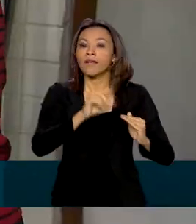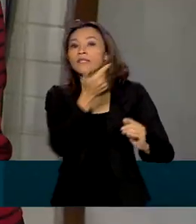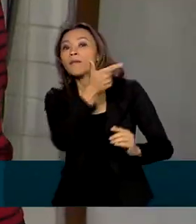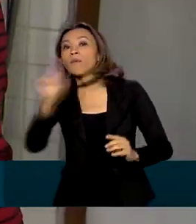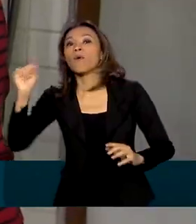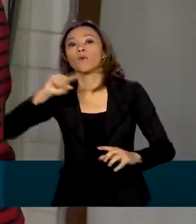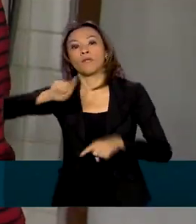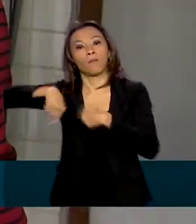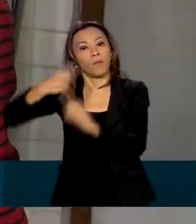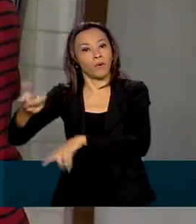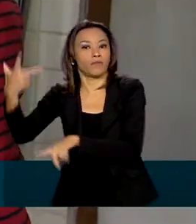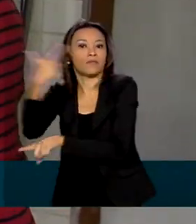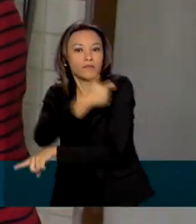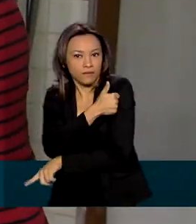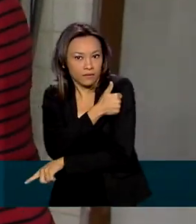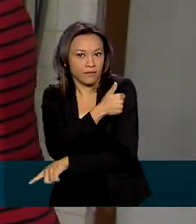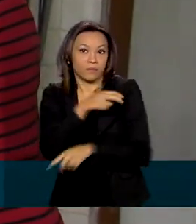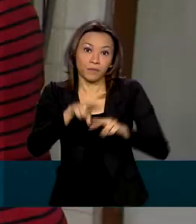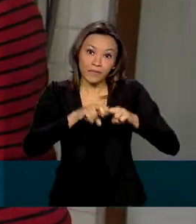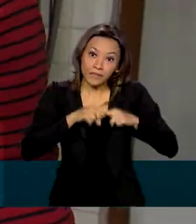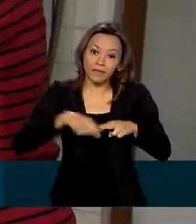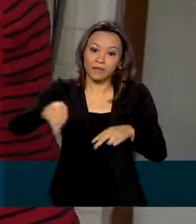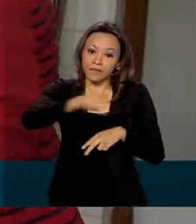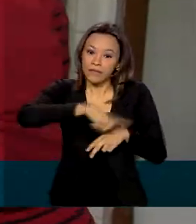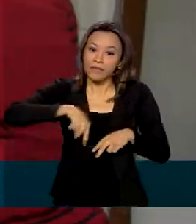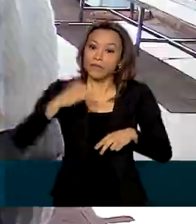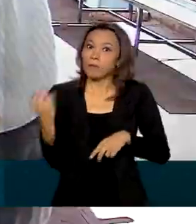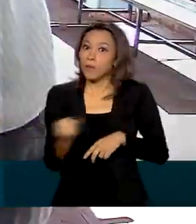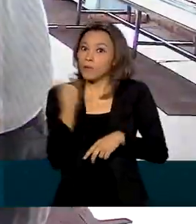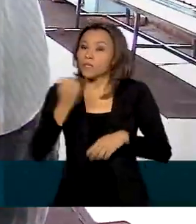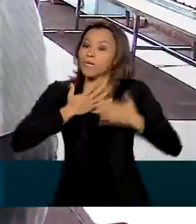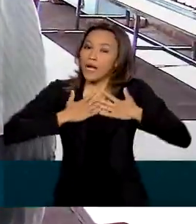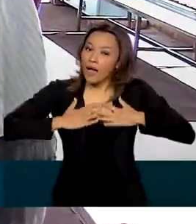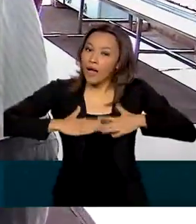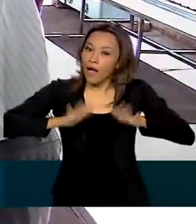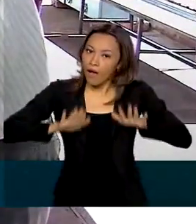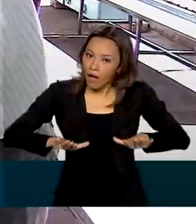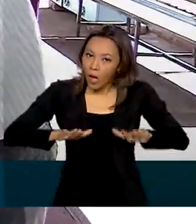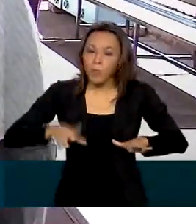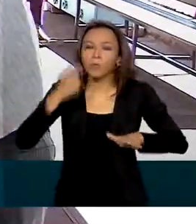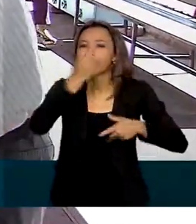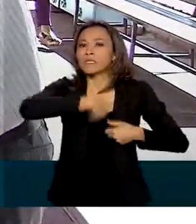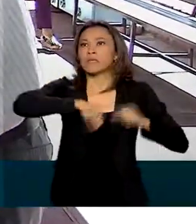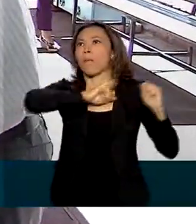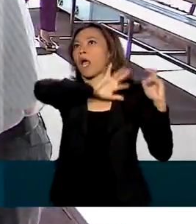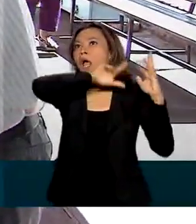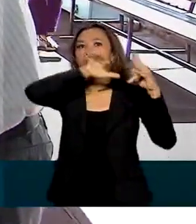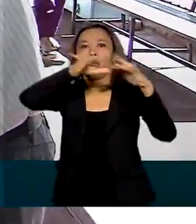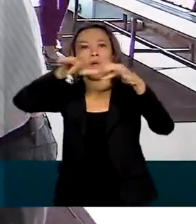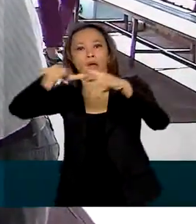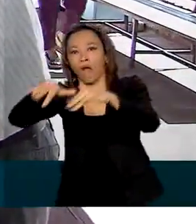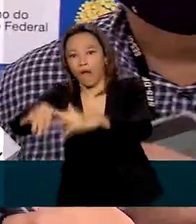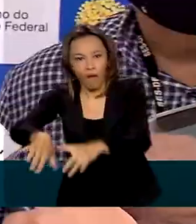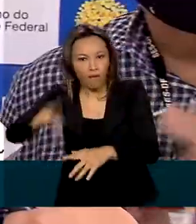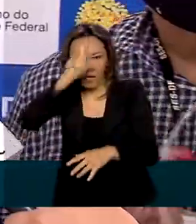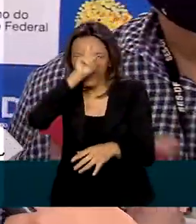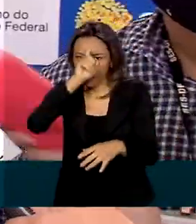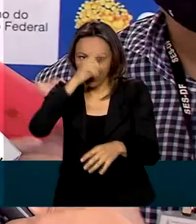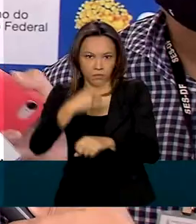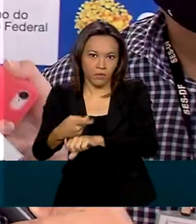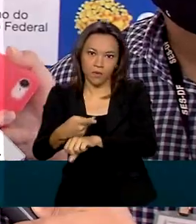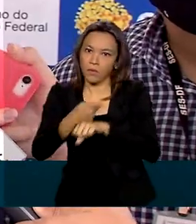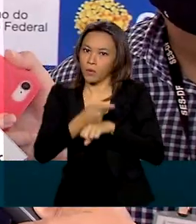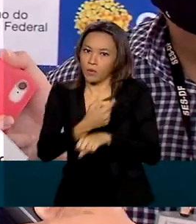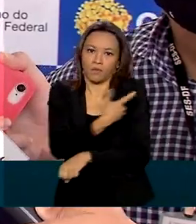imunizado por isso é importante que a população Mantenha a calma e evite procurar as unidades de saúde em busca da vacina